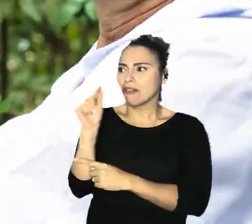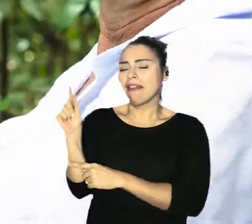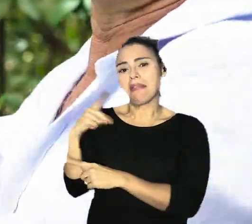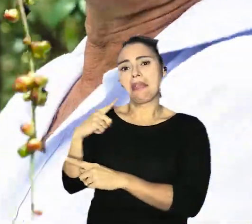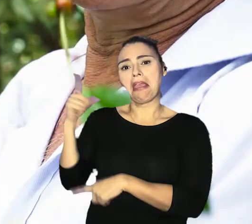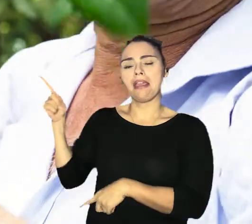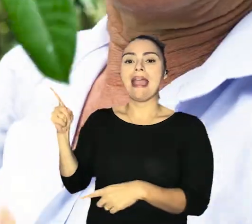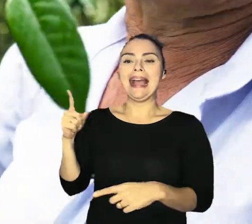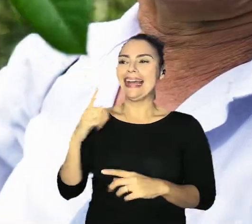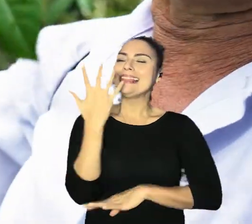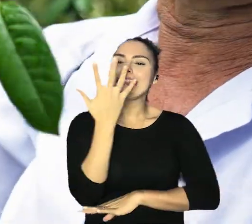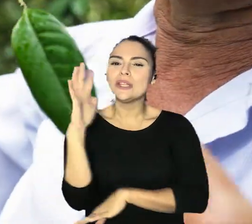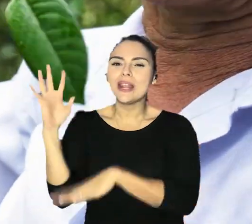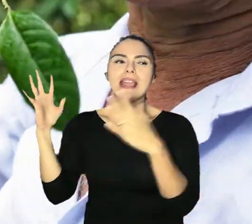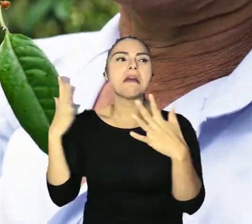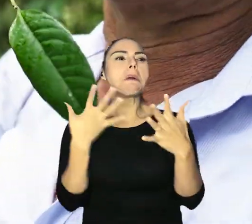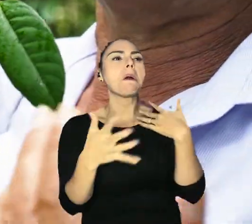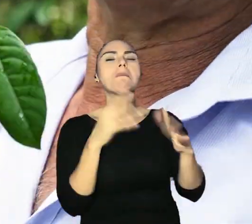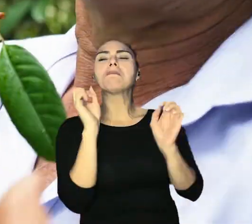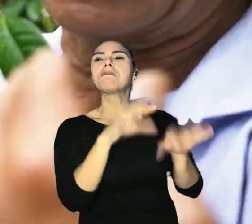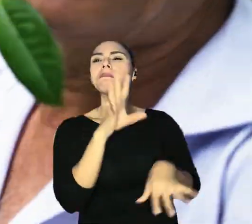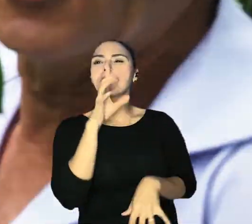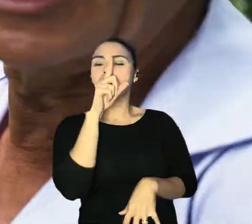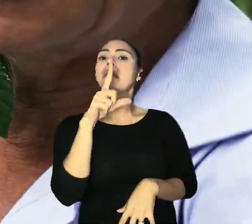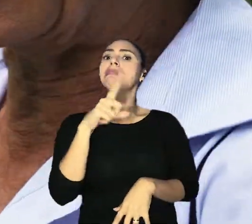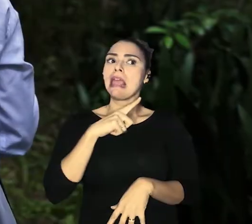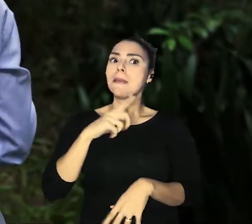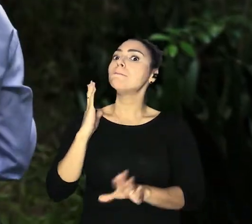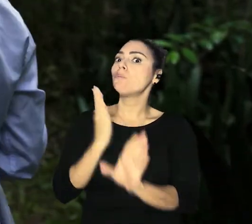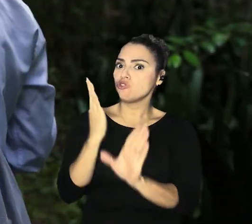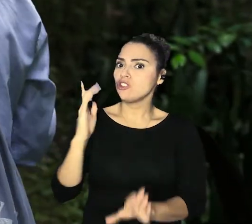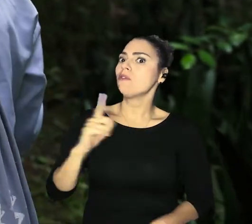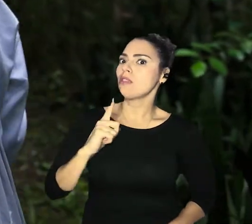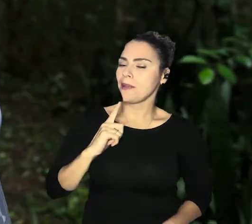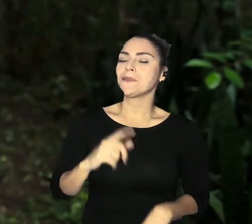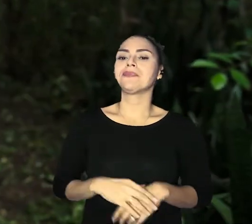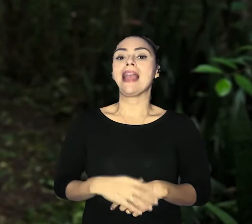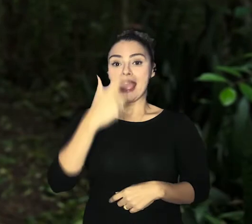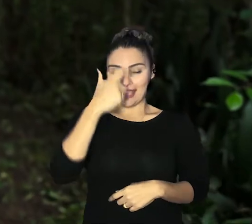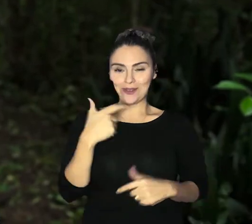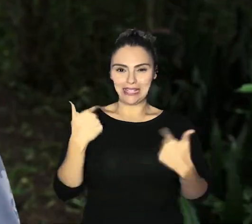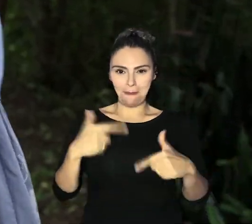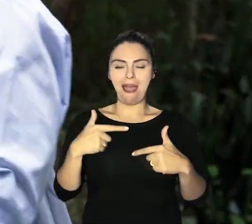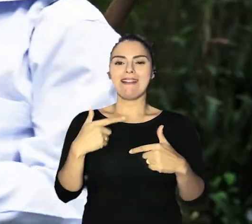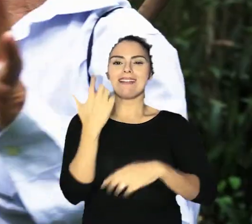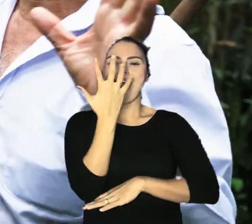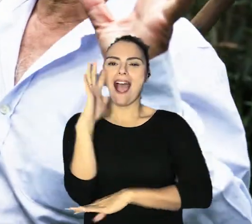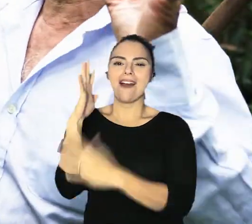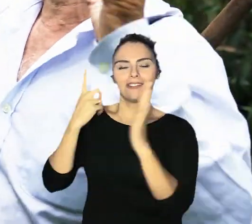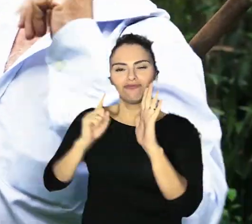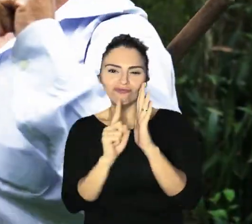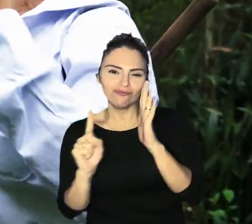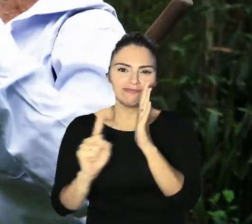dela. Nada na natureza é por acaso. Tudo tem um quê e um porquê de estar aqui. O mateiro é essa pessoa que tem